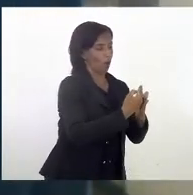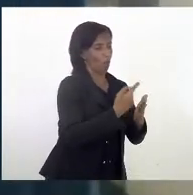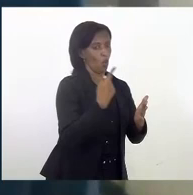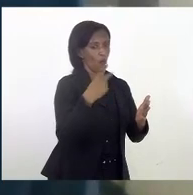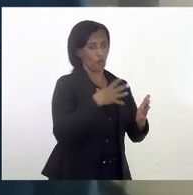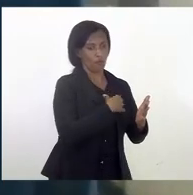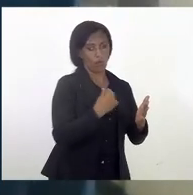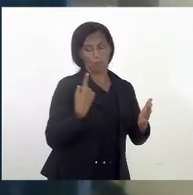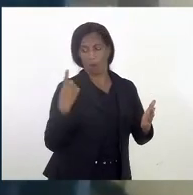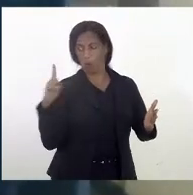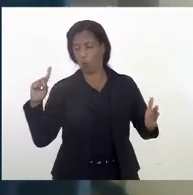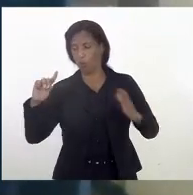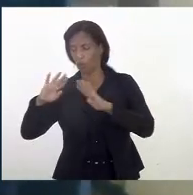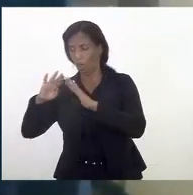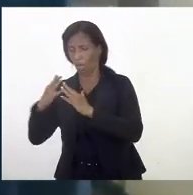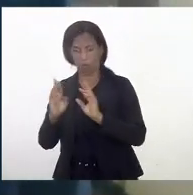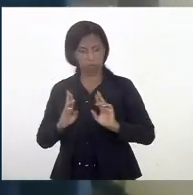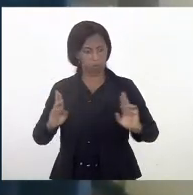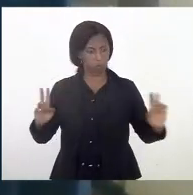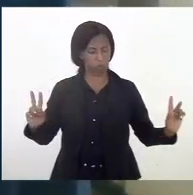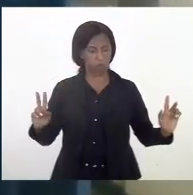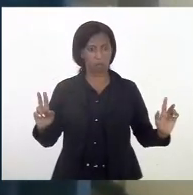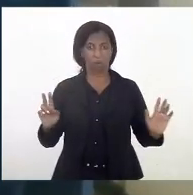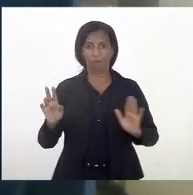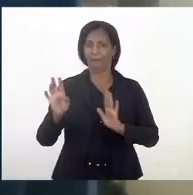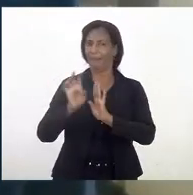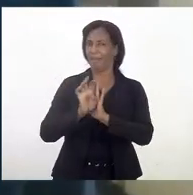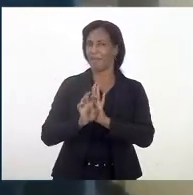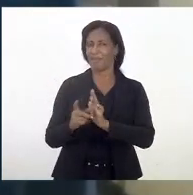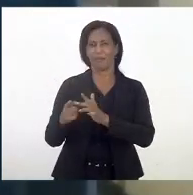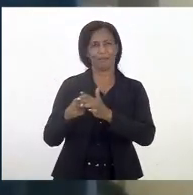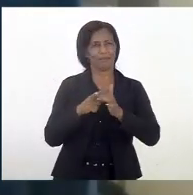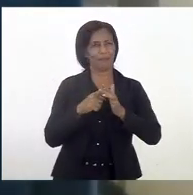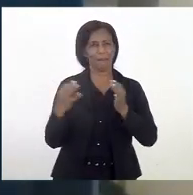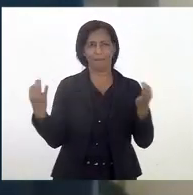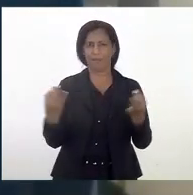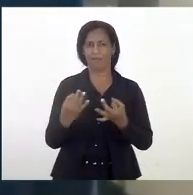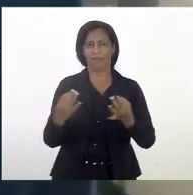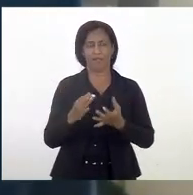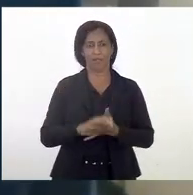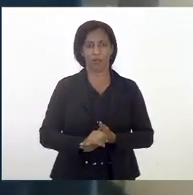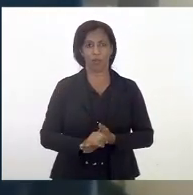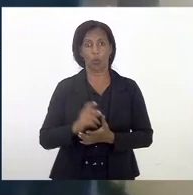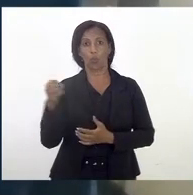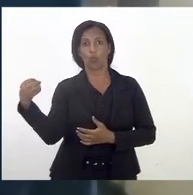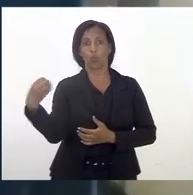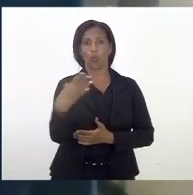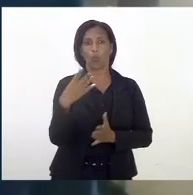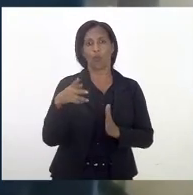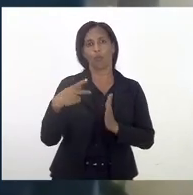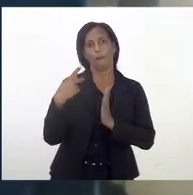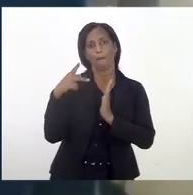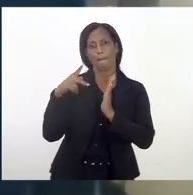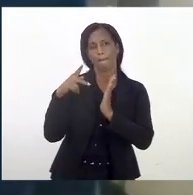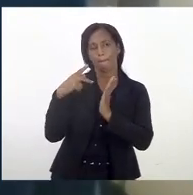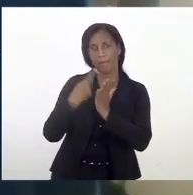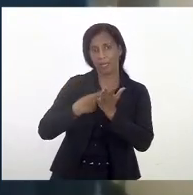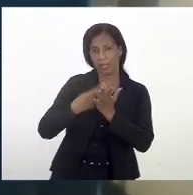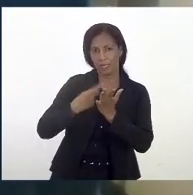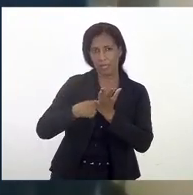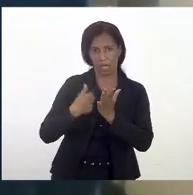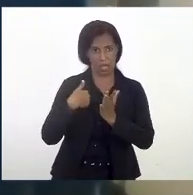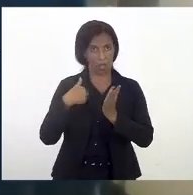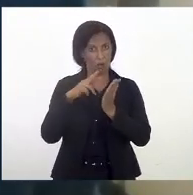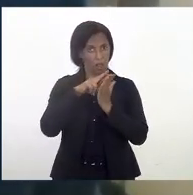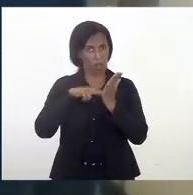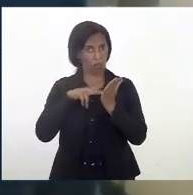e a emenda a emenda aperfeiçoa portanto novo parecer da ccj o relator